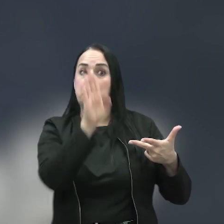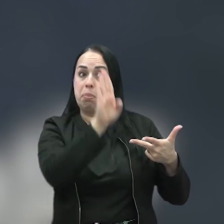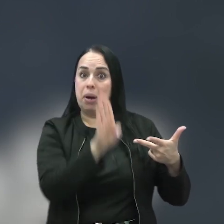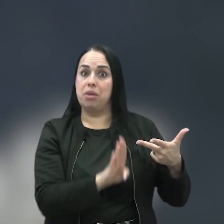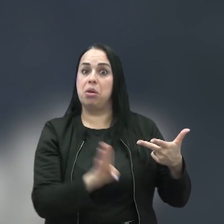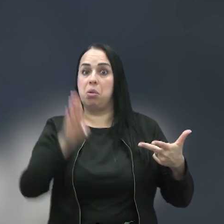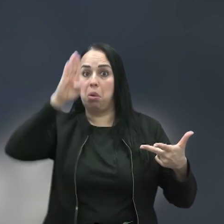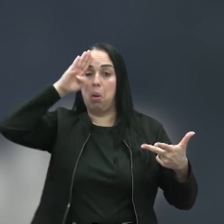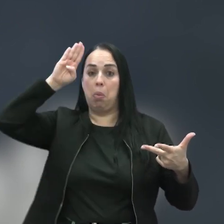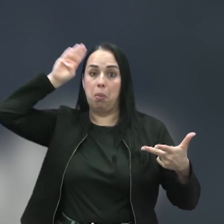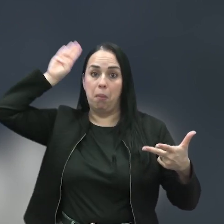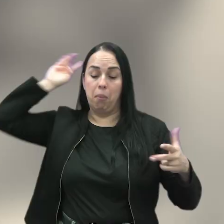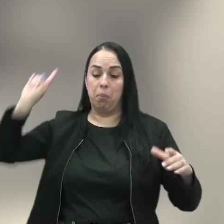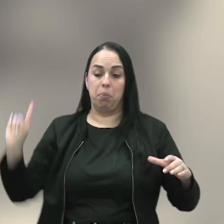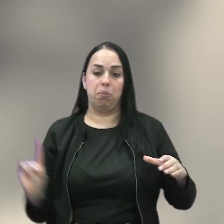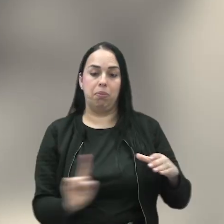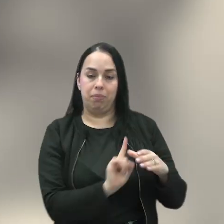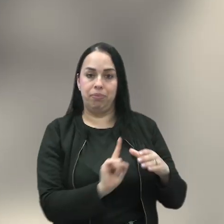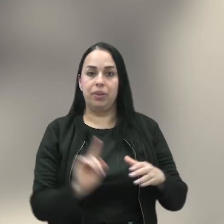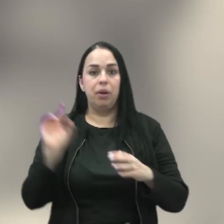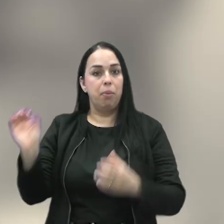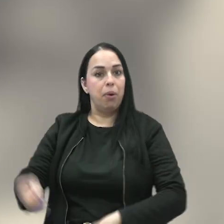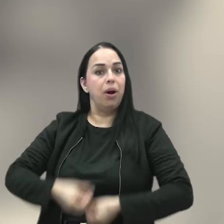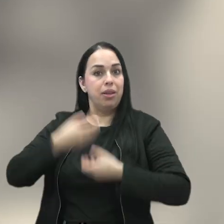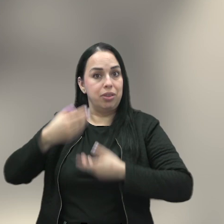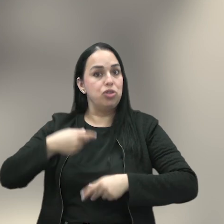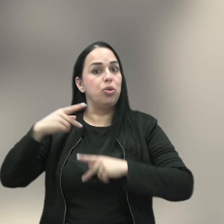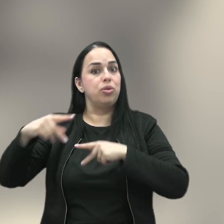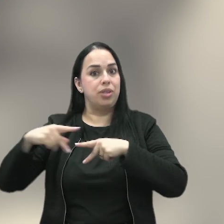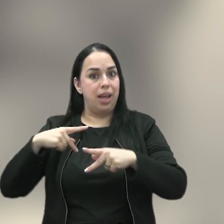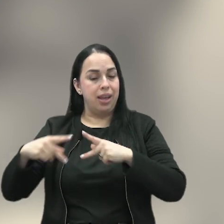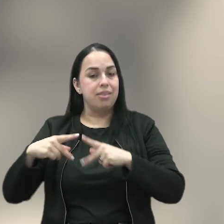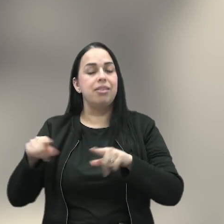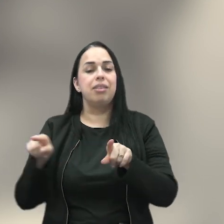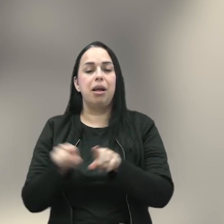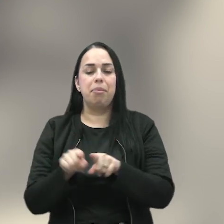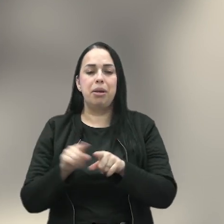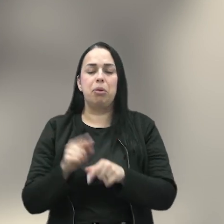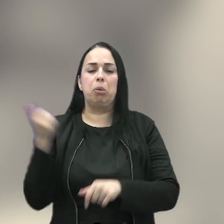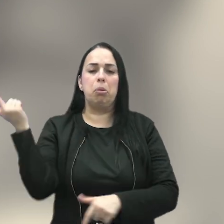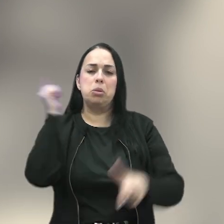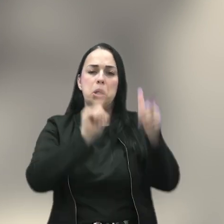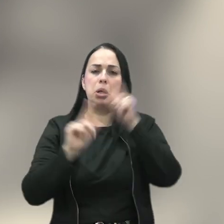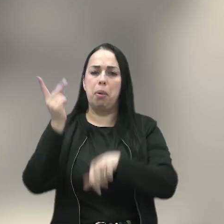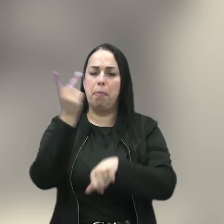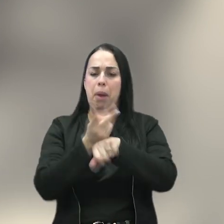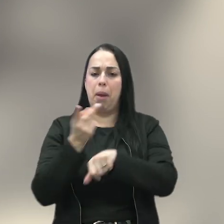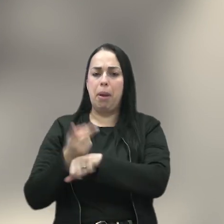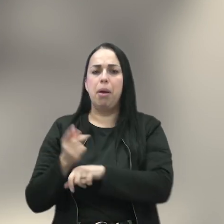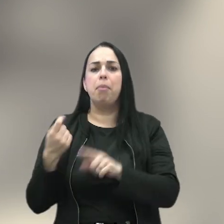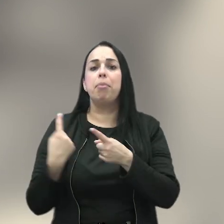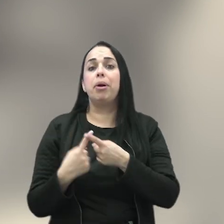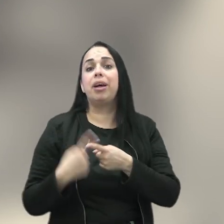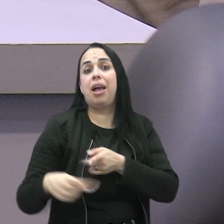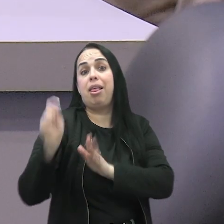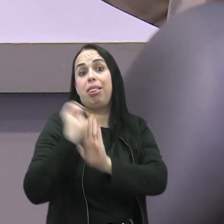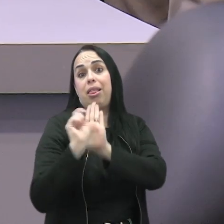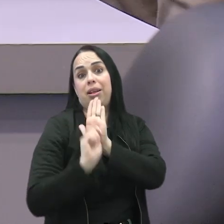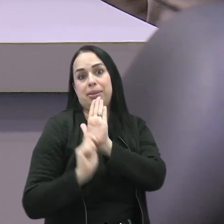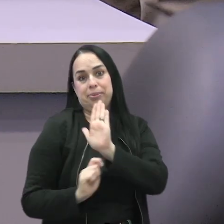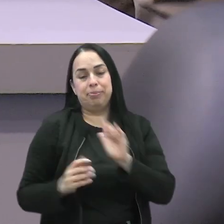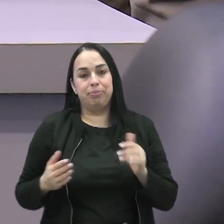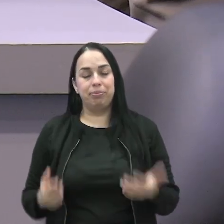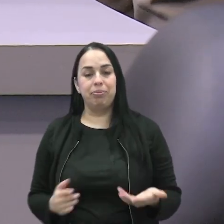Academia Brasileira de Letras. O poeta joseense ainda recebeu diversos prêmios pela produção literária.